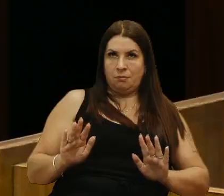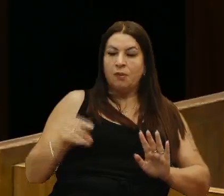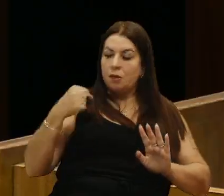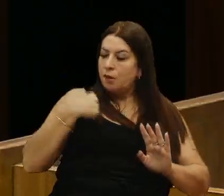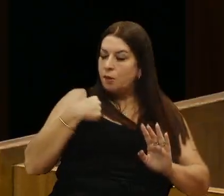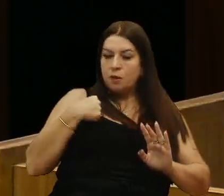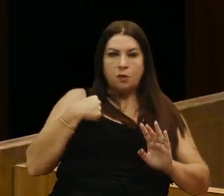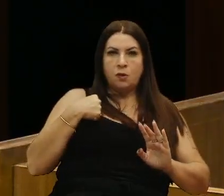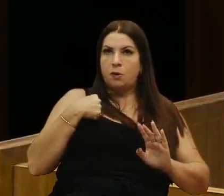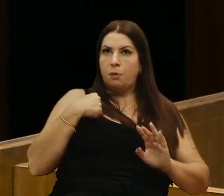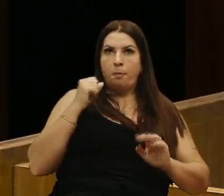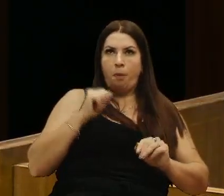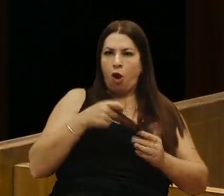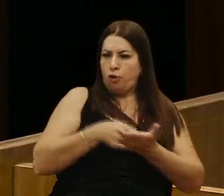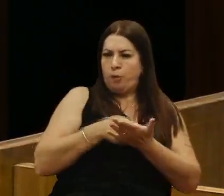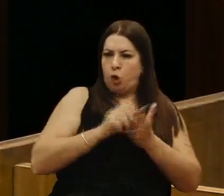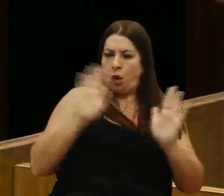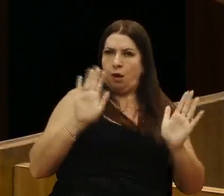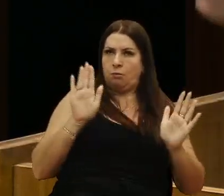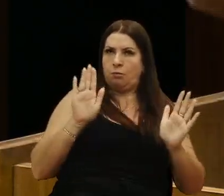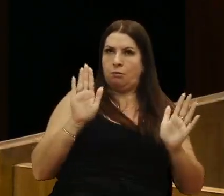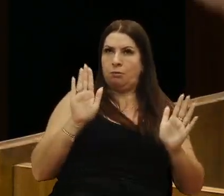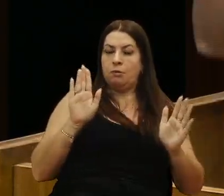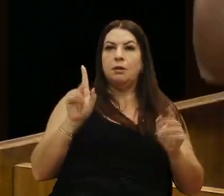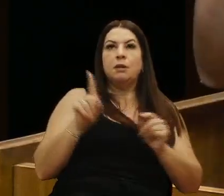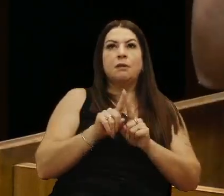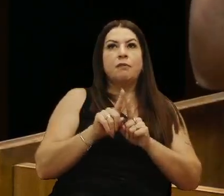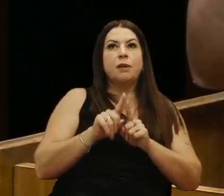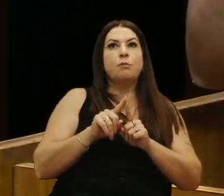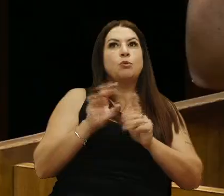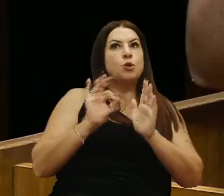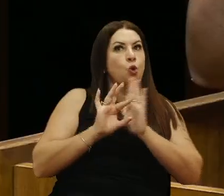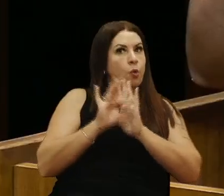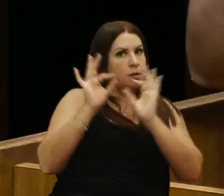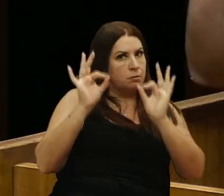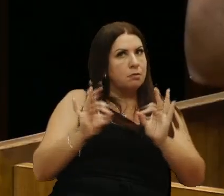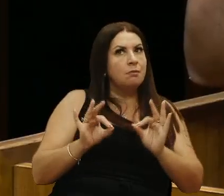eu não tenho medo, pode pressionar, mas vamos ser coerentes.